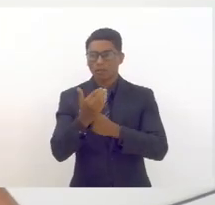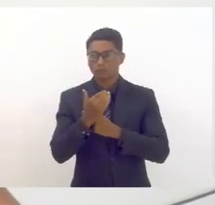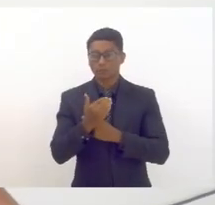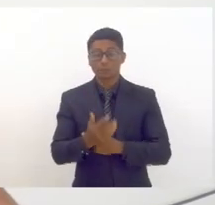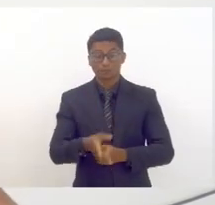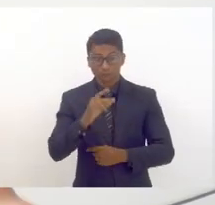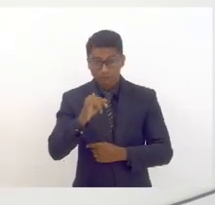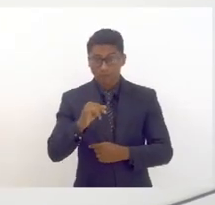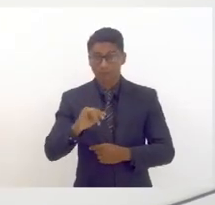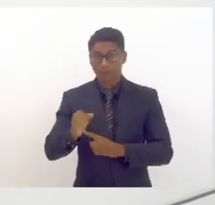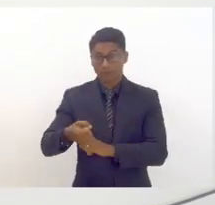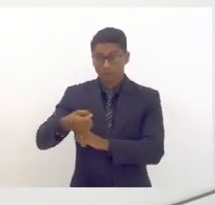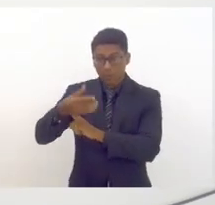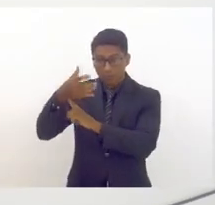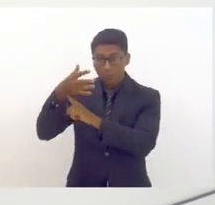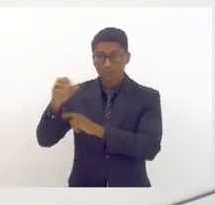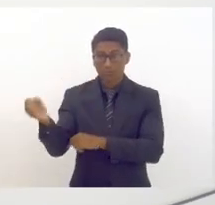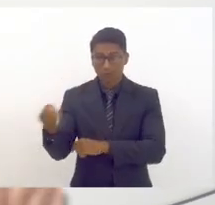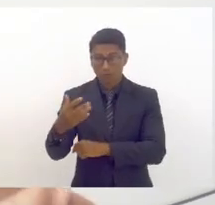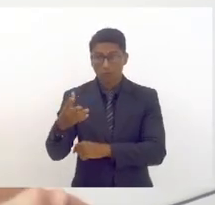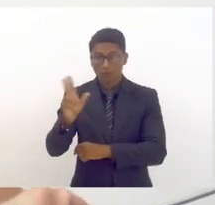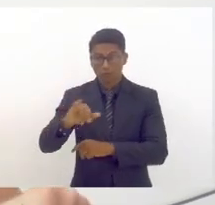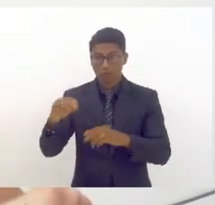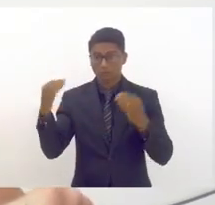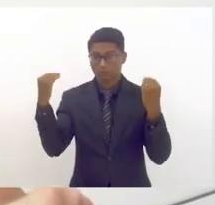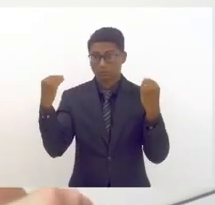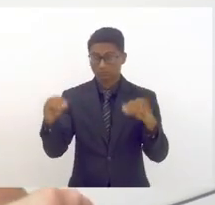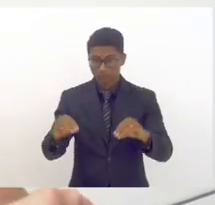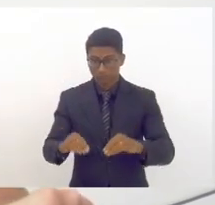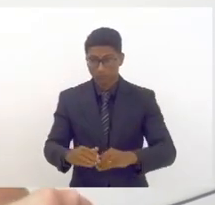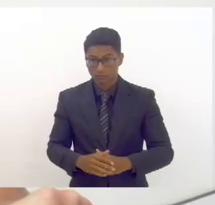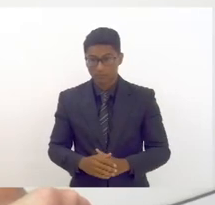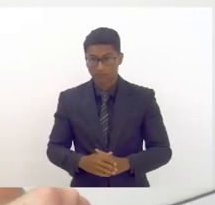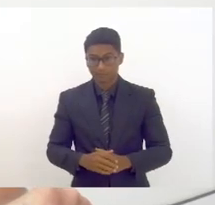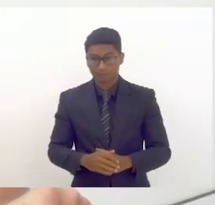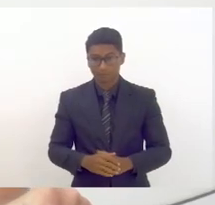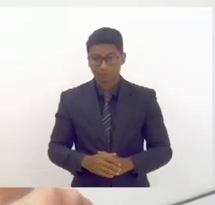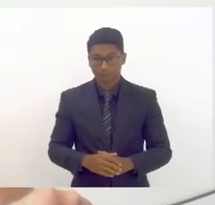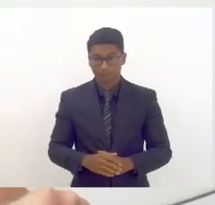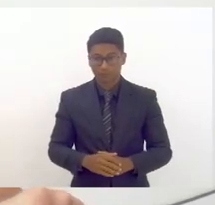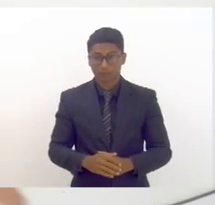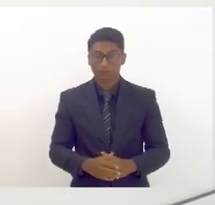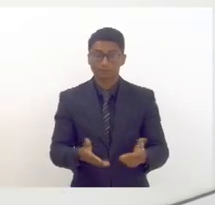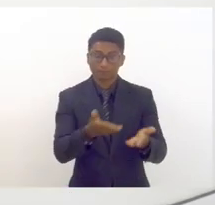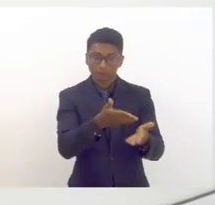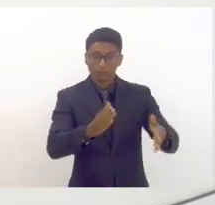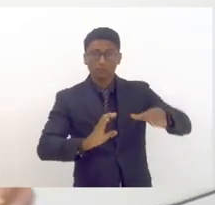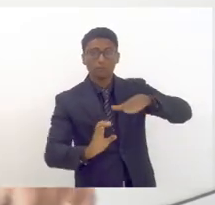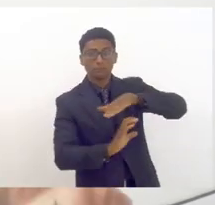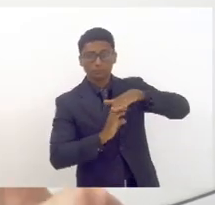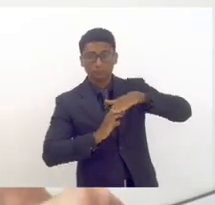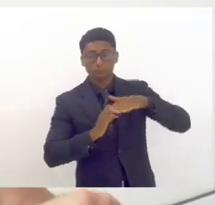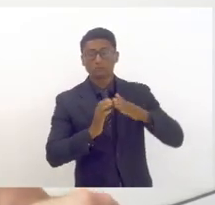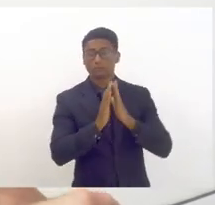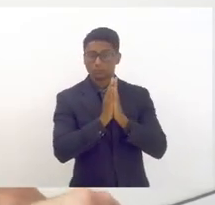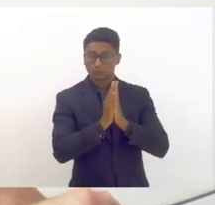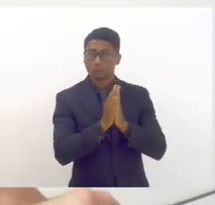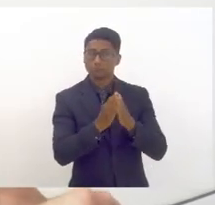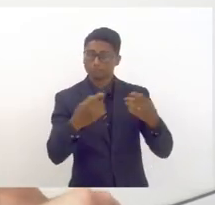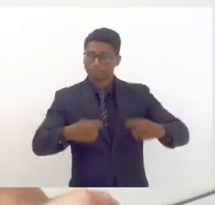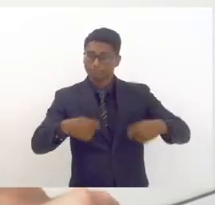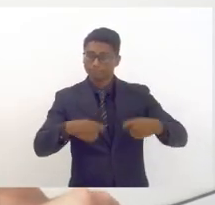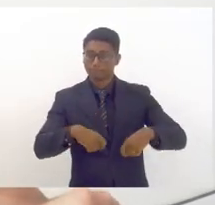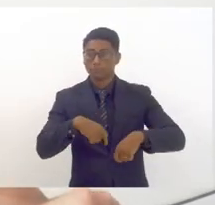implementada e aplicada, mais uma vez ratificando com a sensibilidade das operadoras para que possam entregar no menor